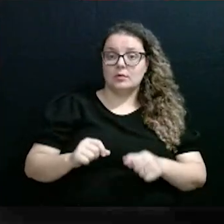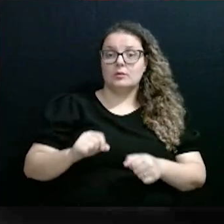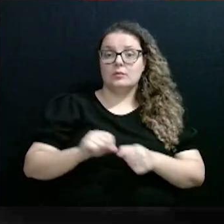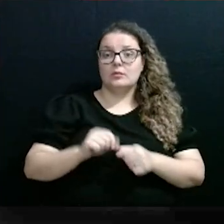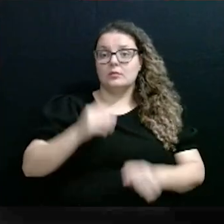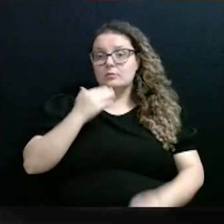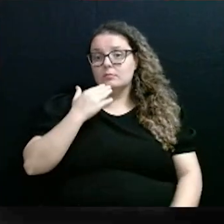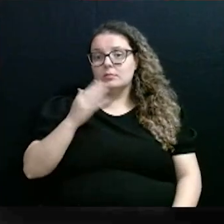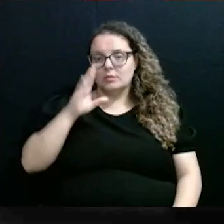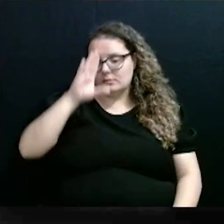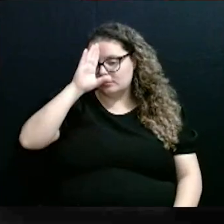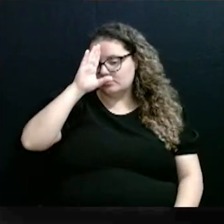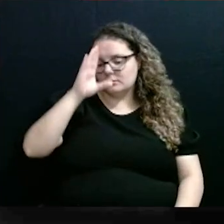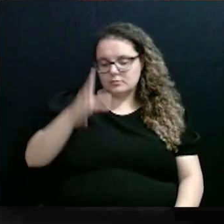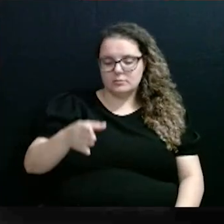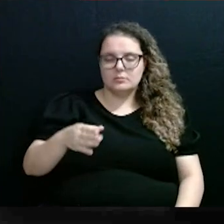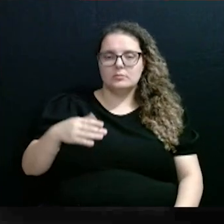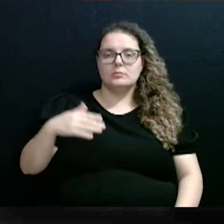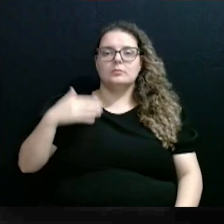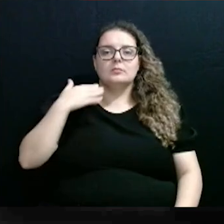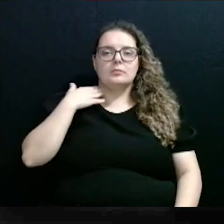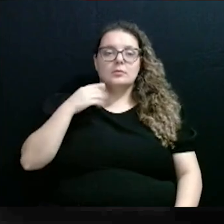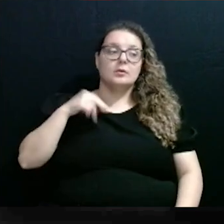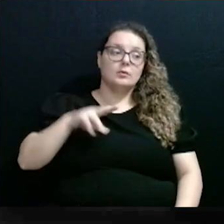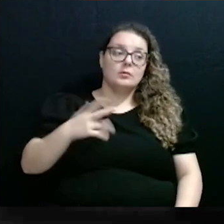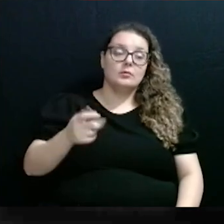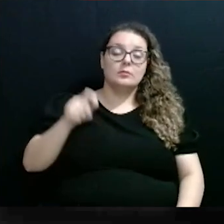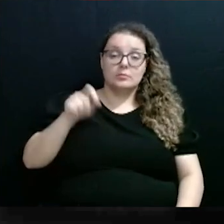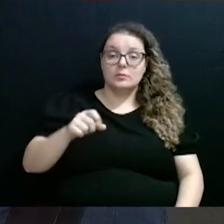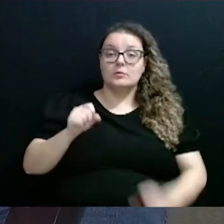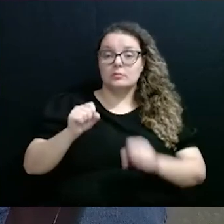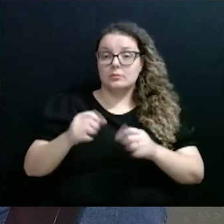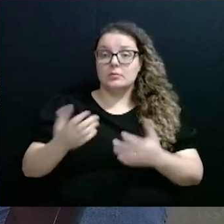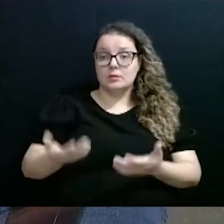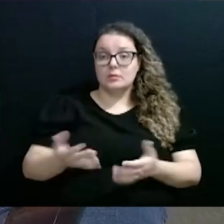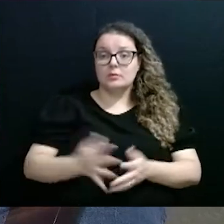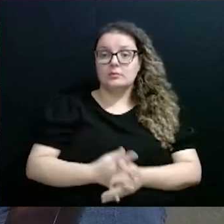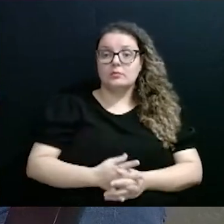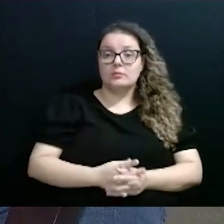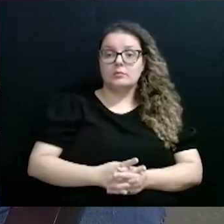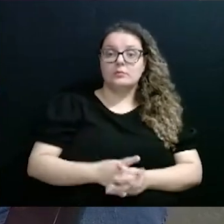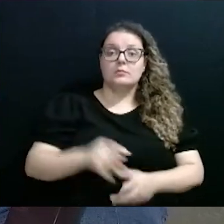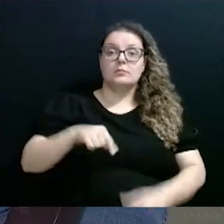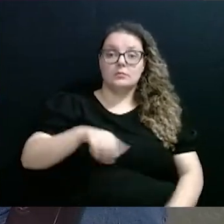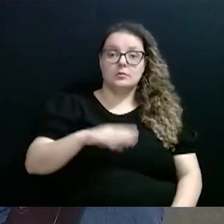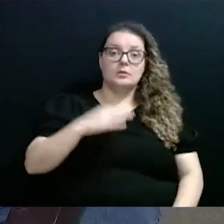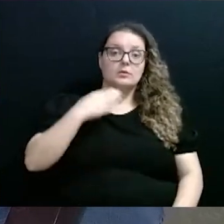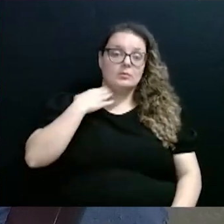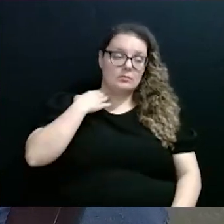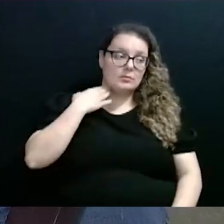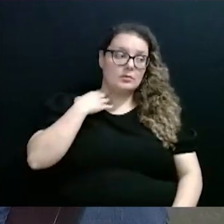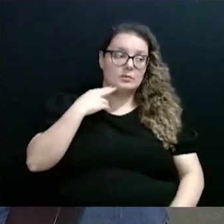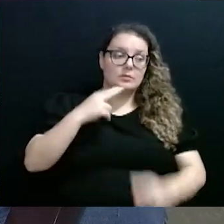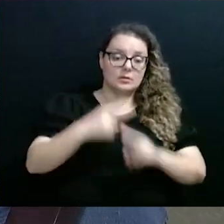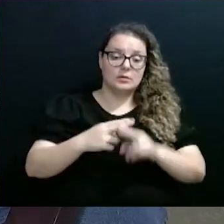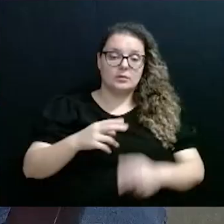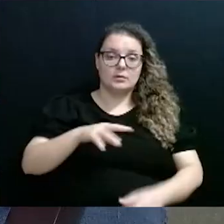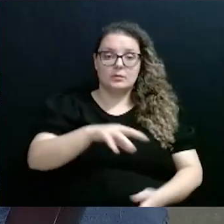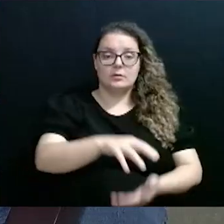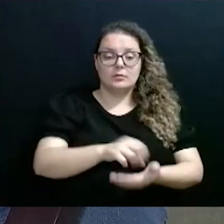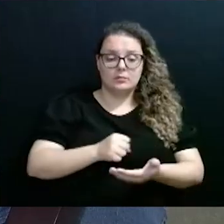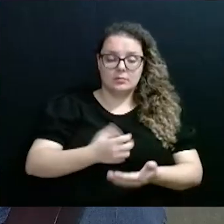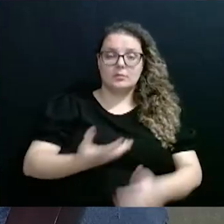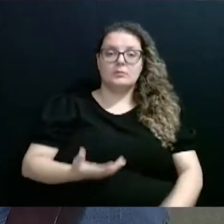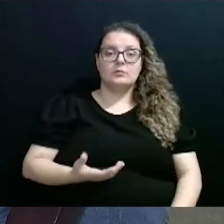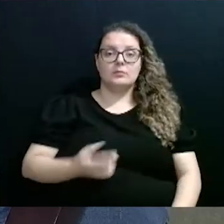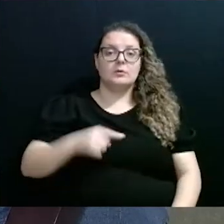entrar imediatamente na conta, ou eventualmente a pessoa pode ir até a caixa e fazer o saque desse valor. E este ano traz